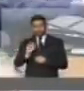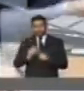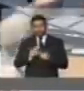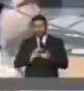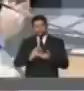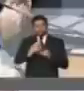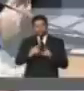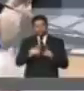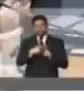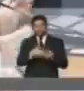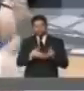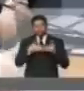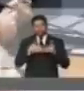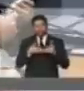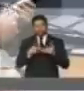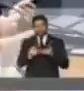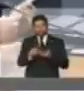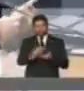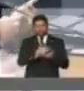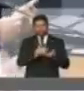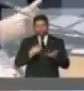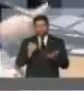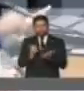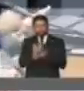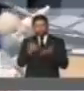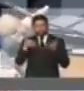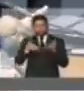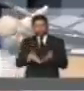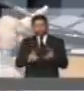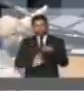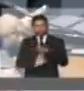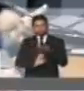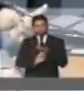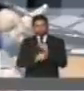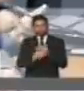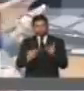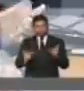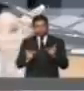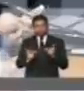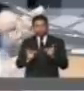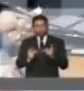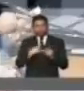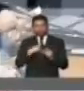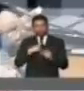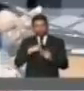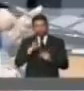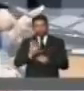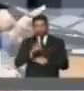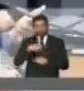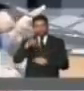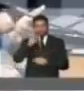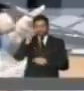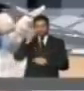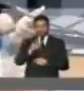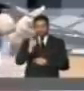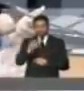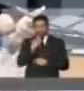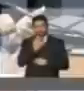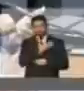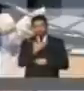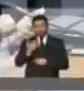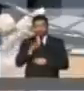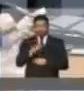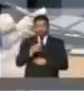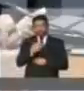aportada a empréstimos de financiamentos ou compra de participações empresariais a taxas, como Vossa Senhoria mesmo mencionou,